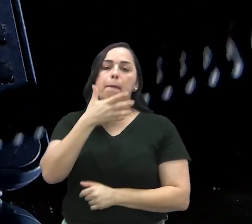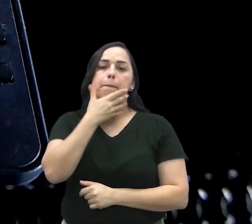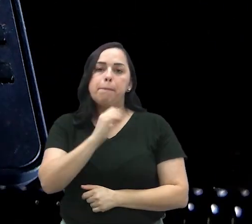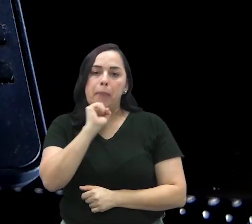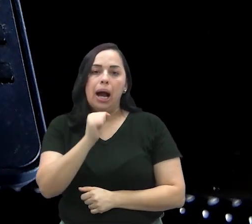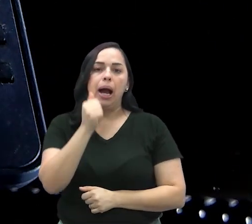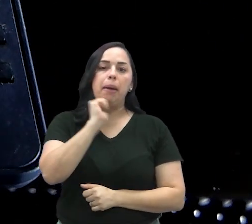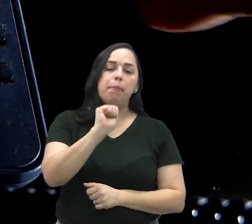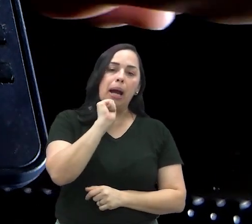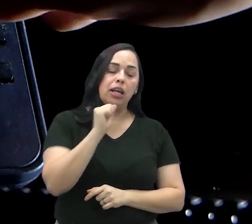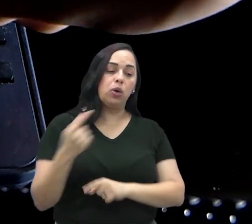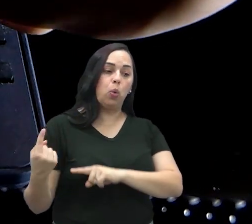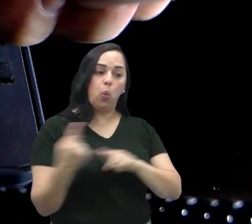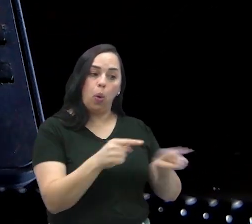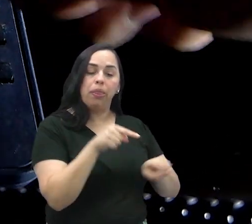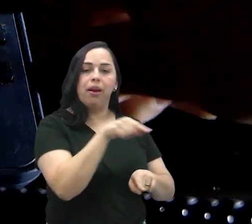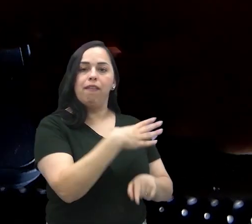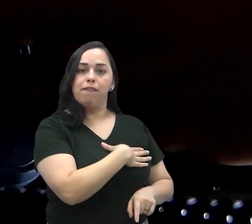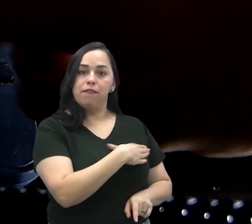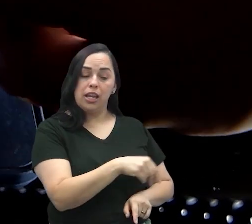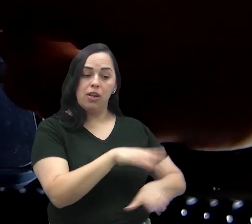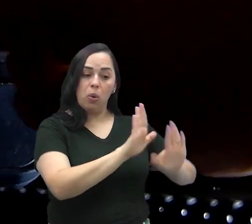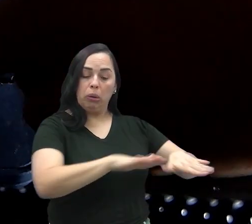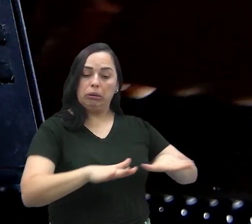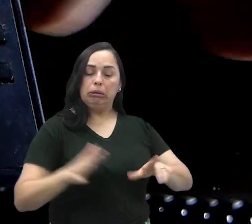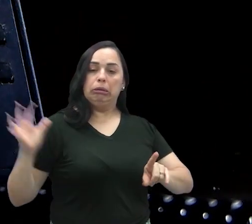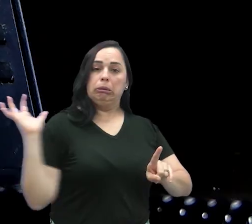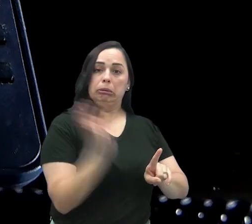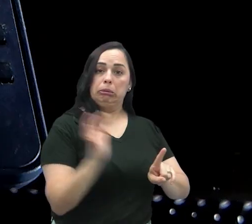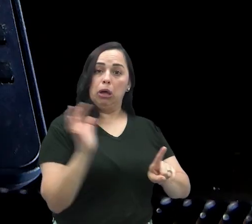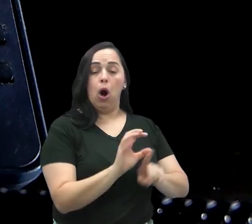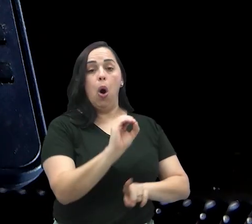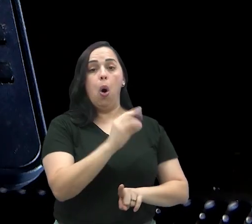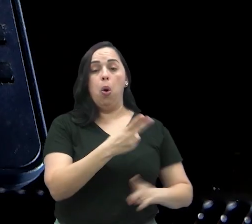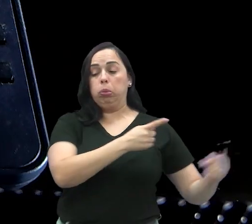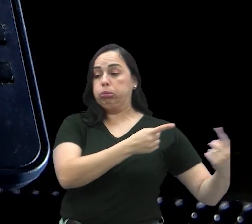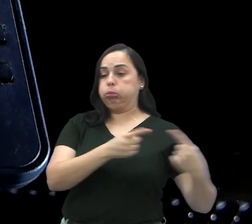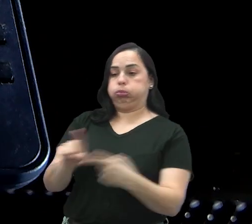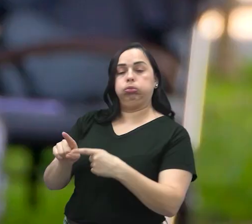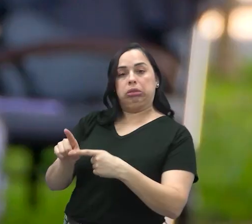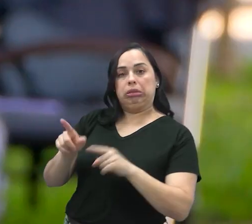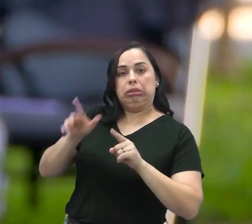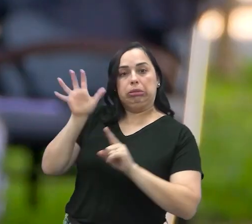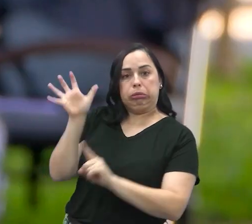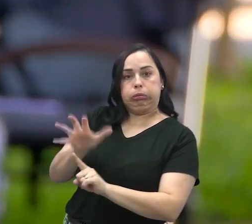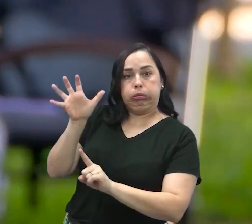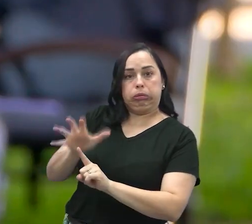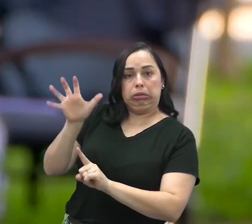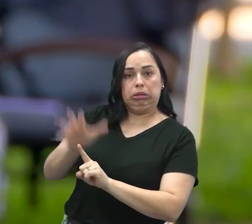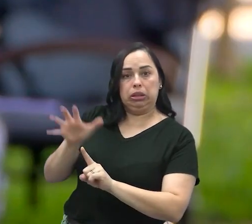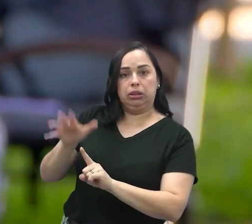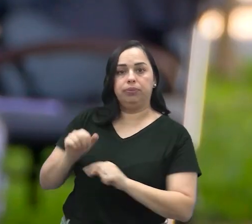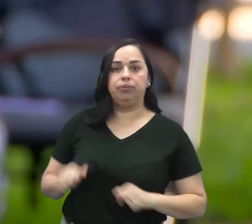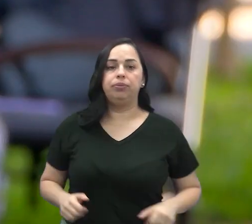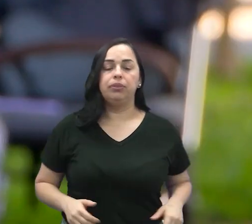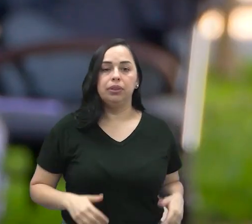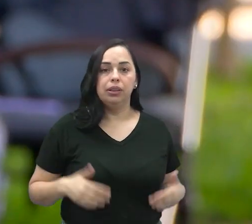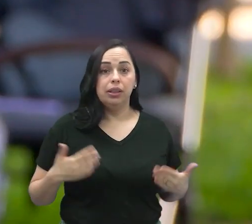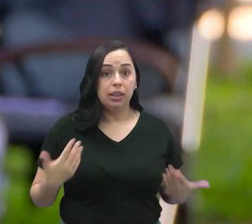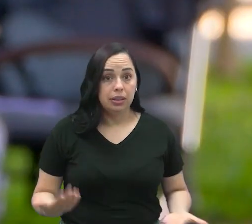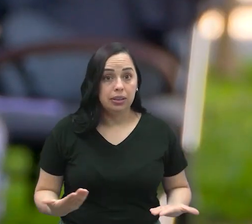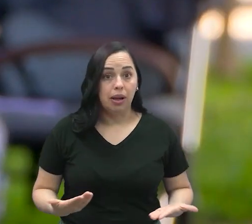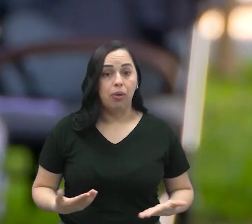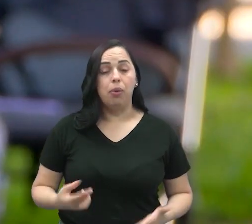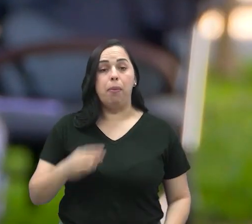denúncias foram negligência, tortura psicológica e risco à integridade física. Dos abusos contra as mulheres, a